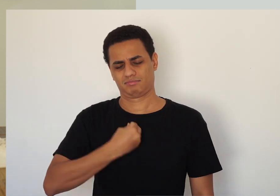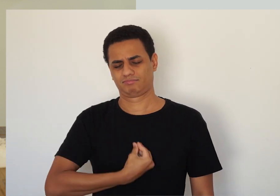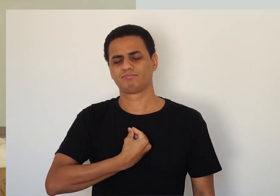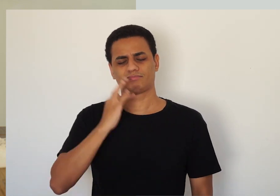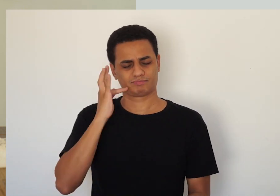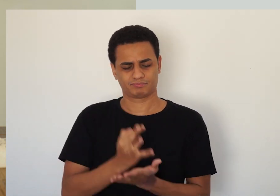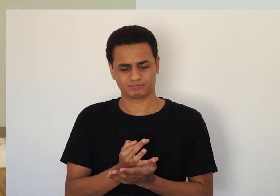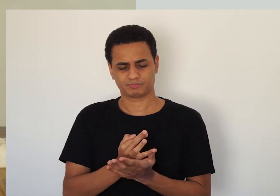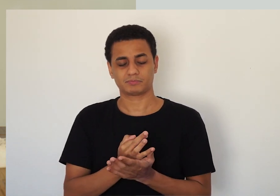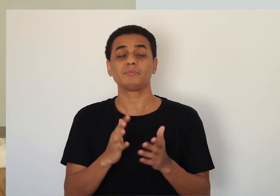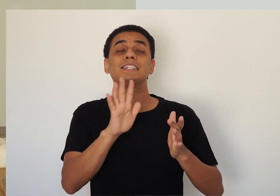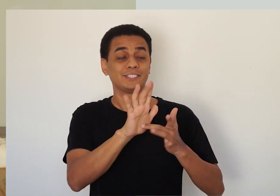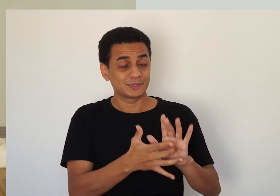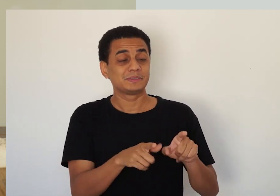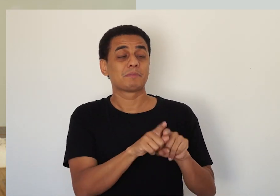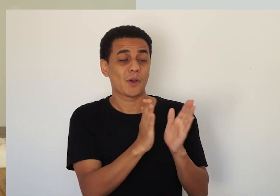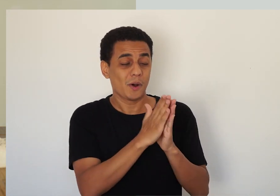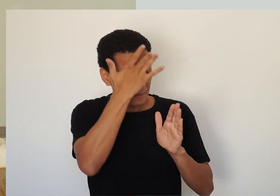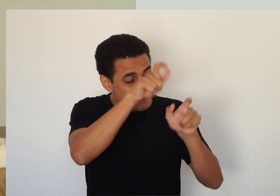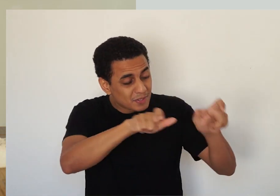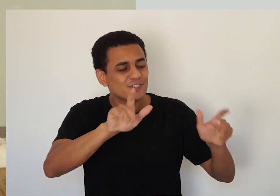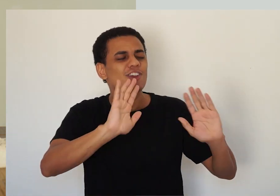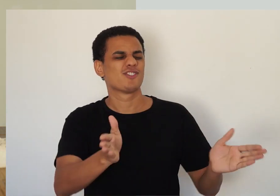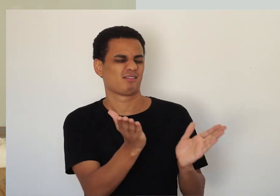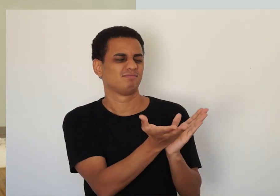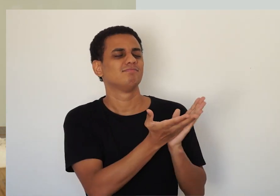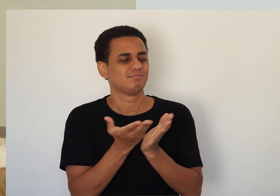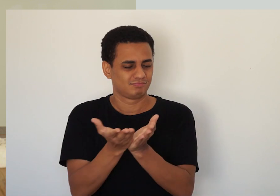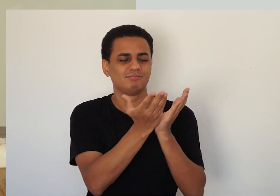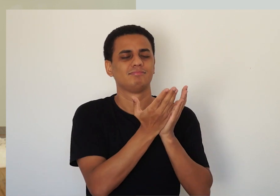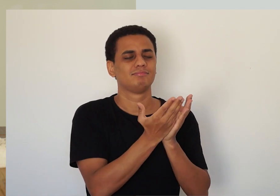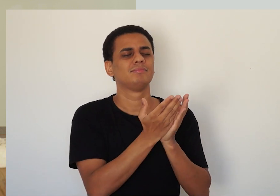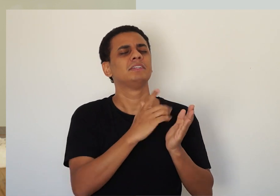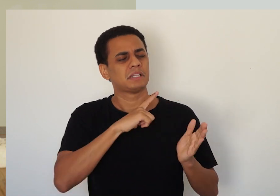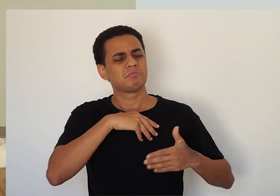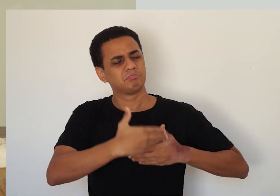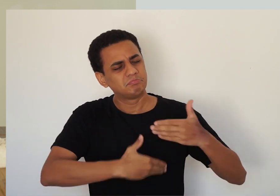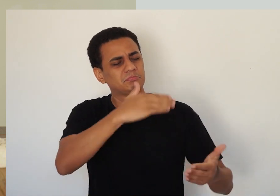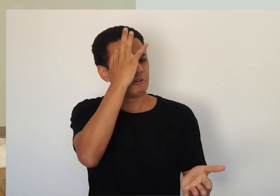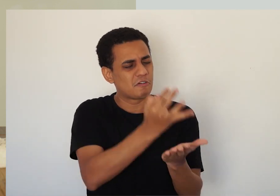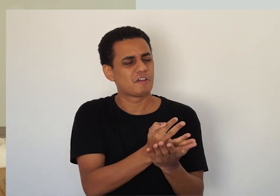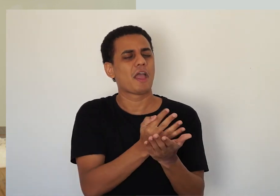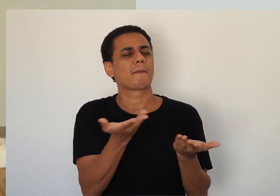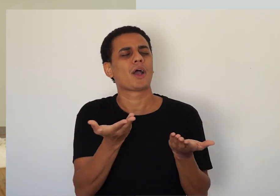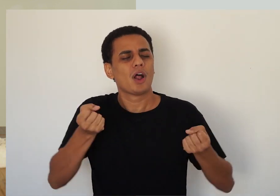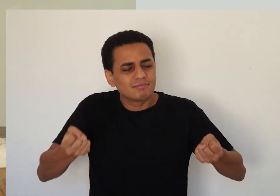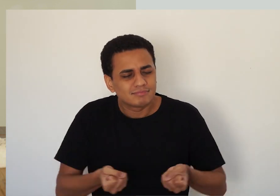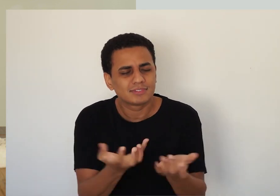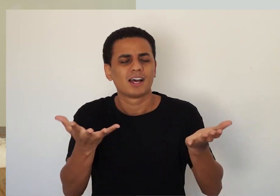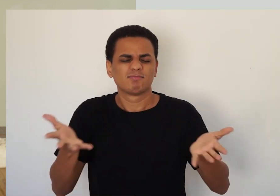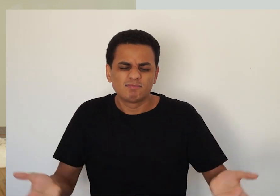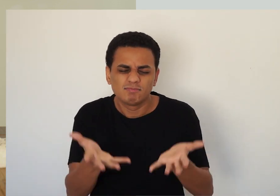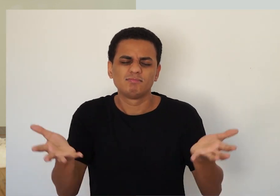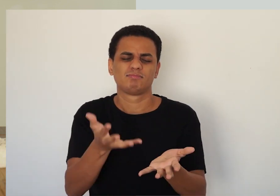provações. Deus, eu também oro por cada pessoa que está aqui, que já tem uma jornada de fé. mas que o Senhor possa reanimá-lo com essa